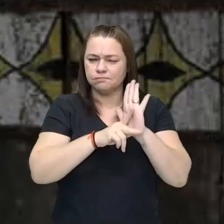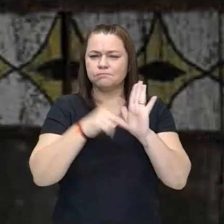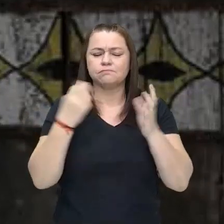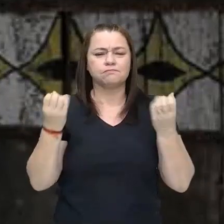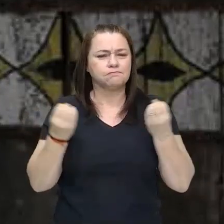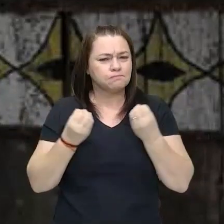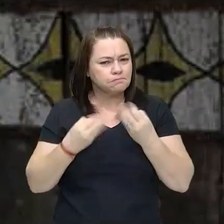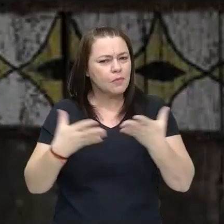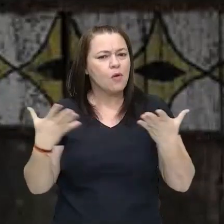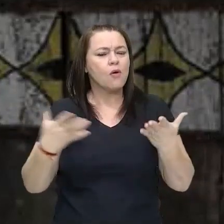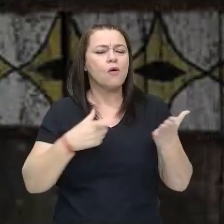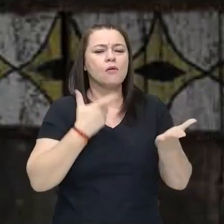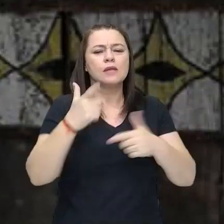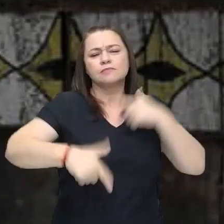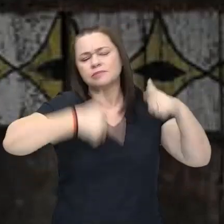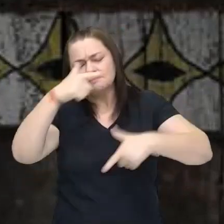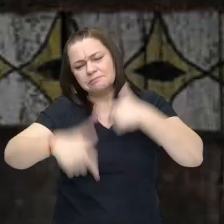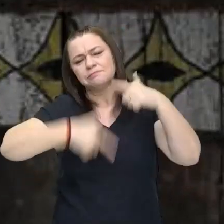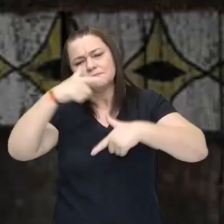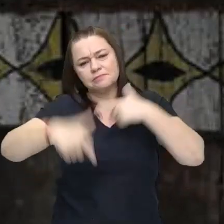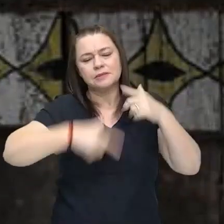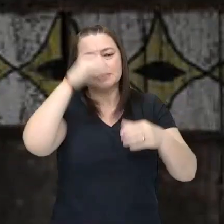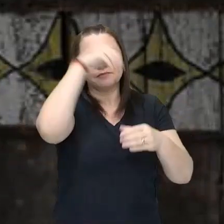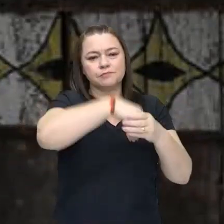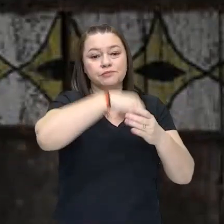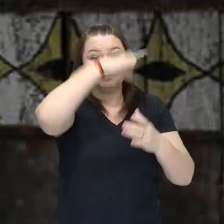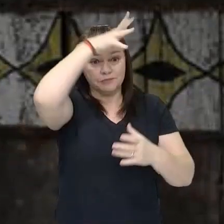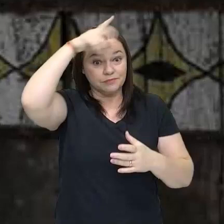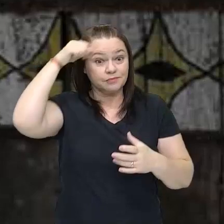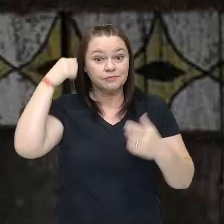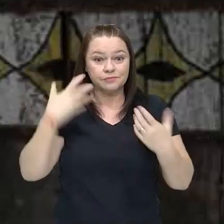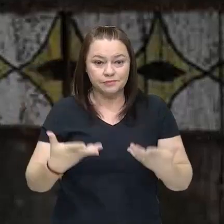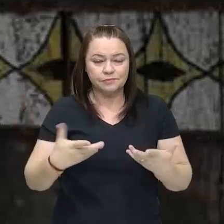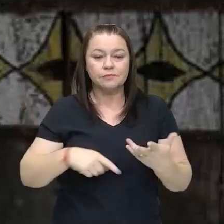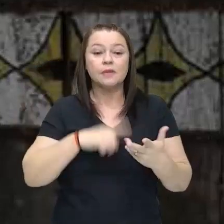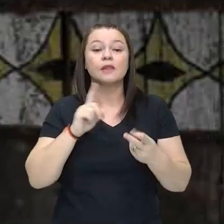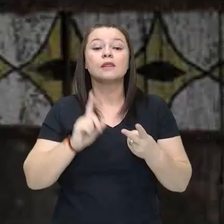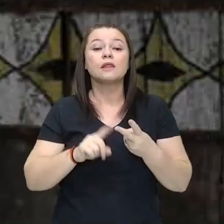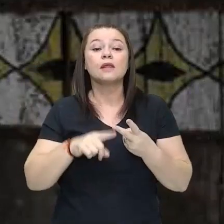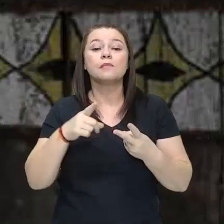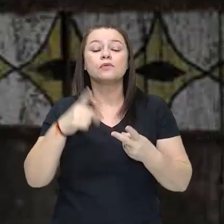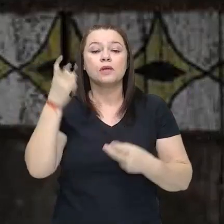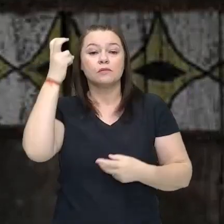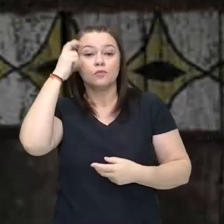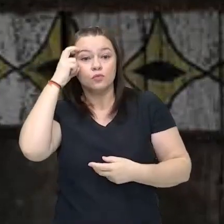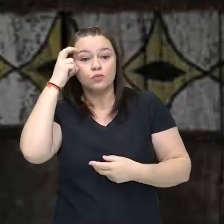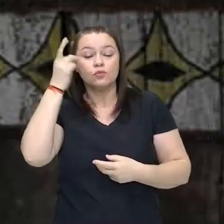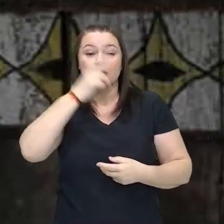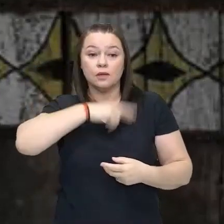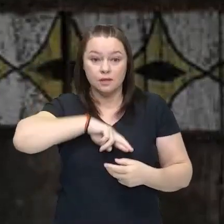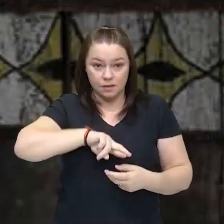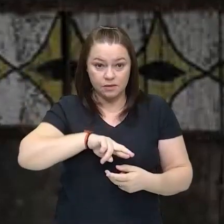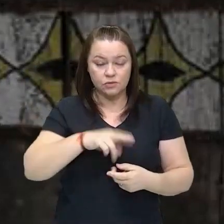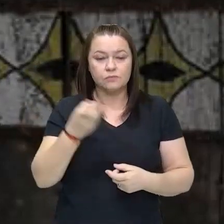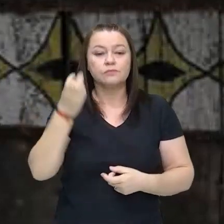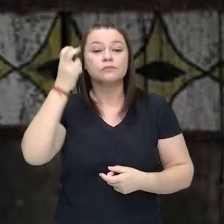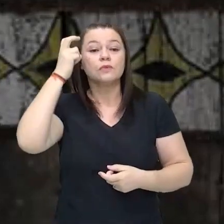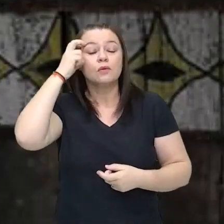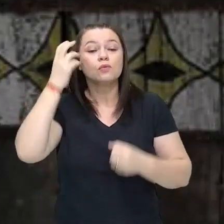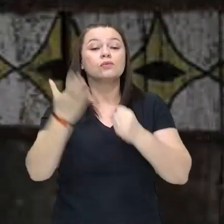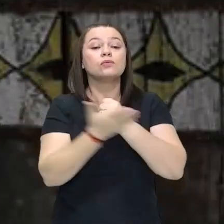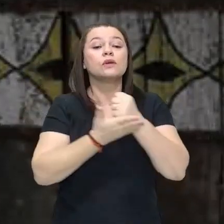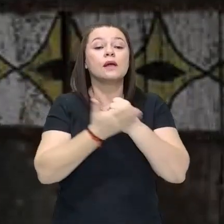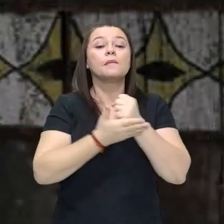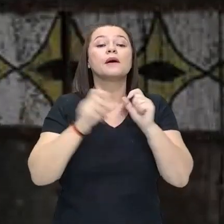certo e rende muito emprego para a nossa população. Depois disso, nós falamos de cultura e religião. Cultura, qual é a nossa base?